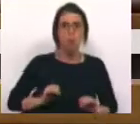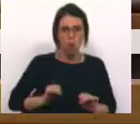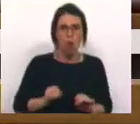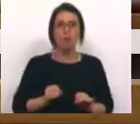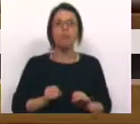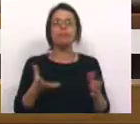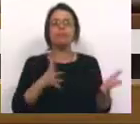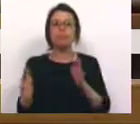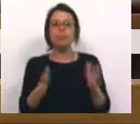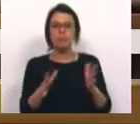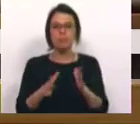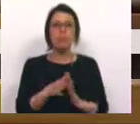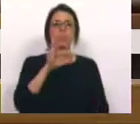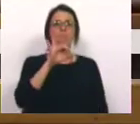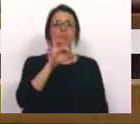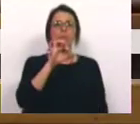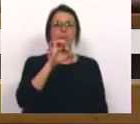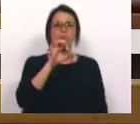terá sido na ordem dos